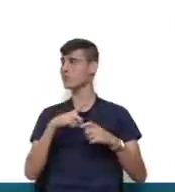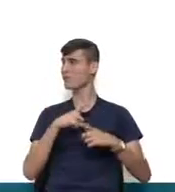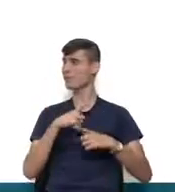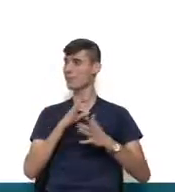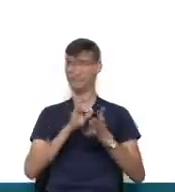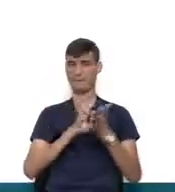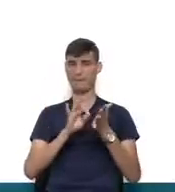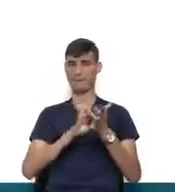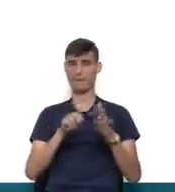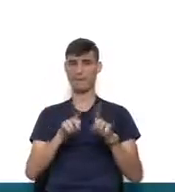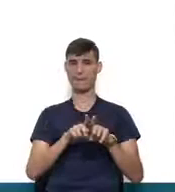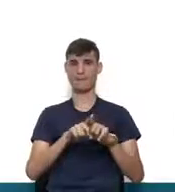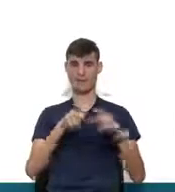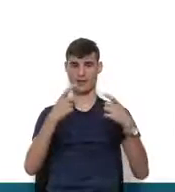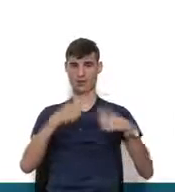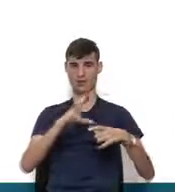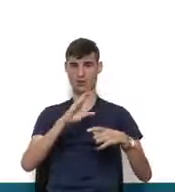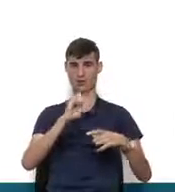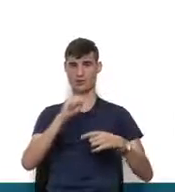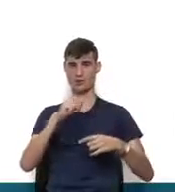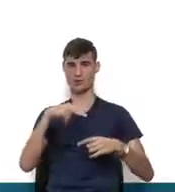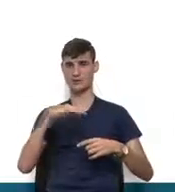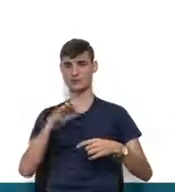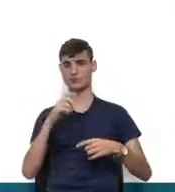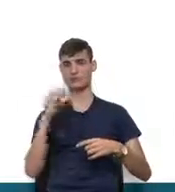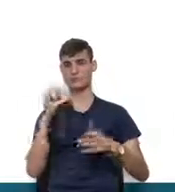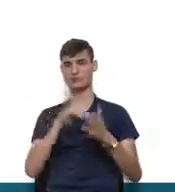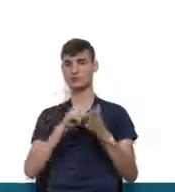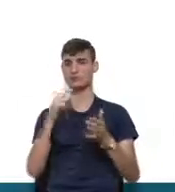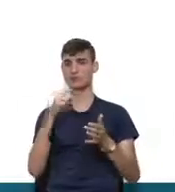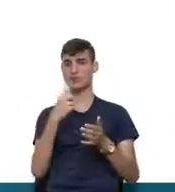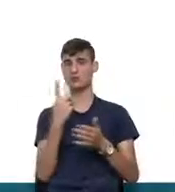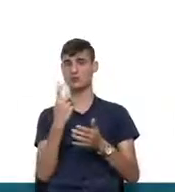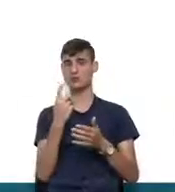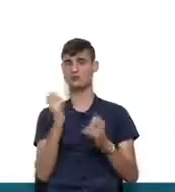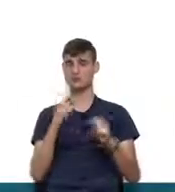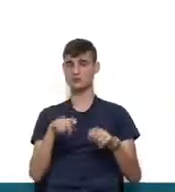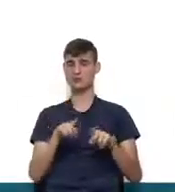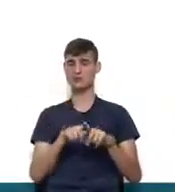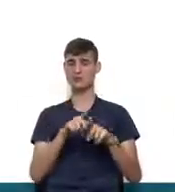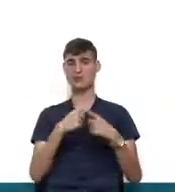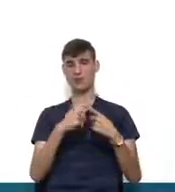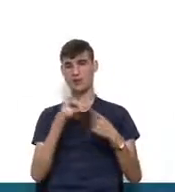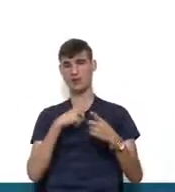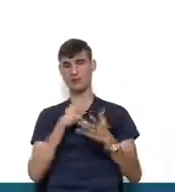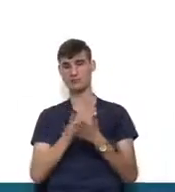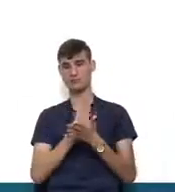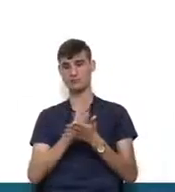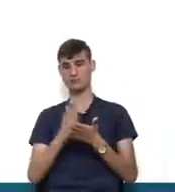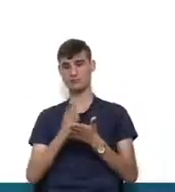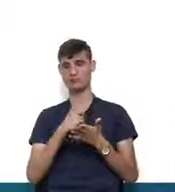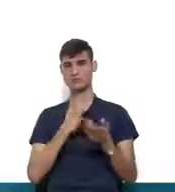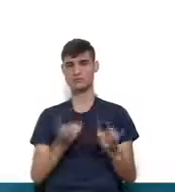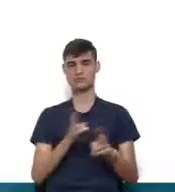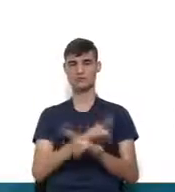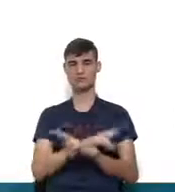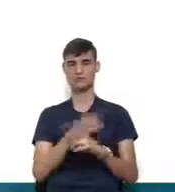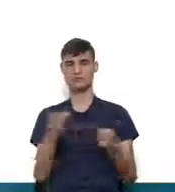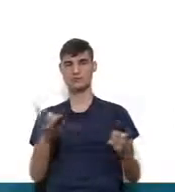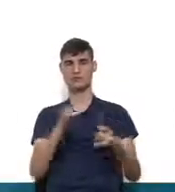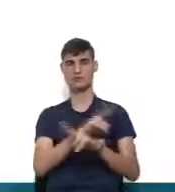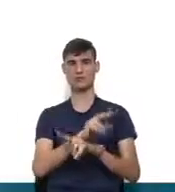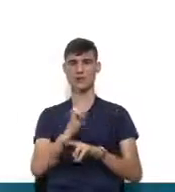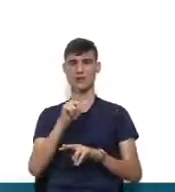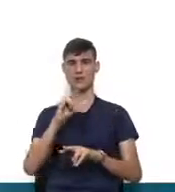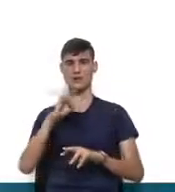escrever no lugar aqui deste meu cosseno o menos 1. Por que eu posso escrever? Porque ele é uma série alternada. Tá vendo como a